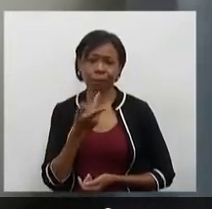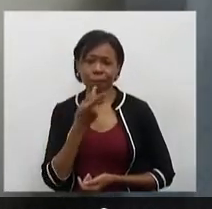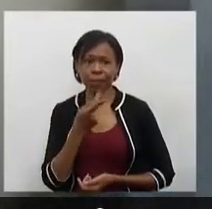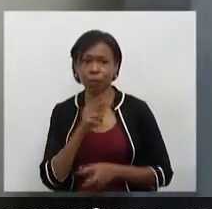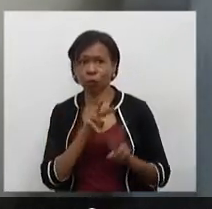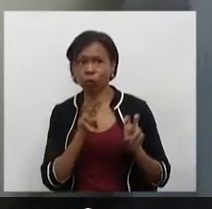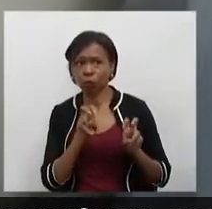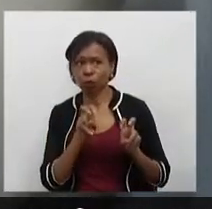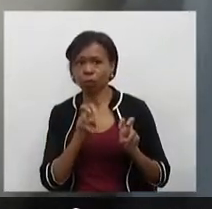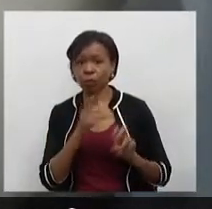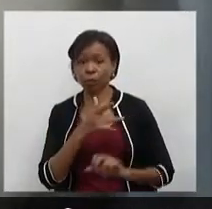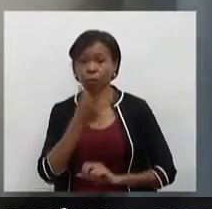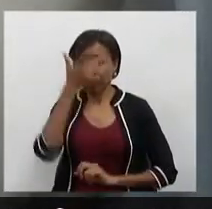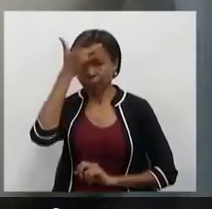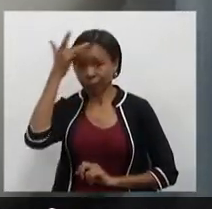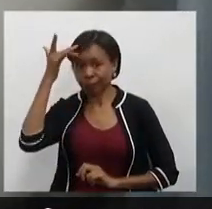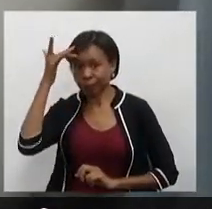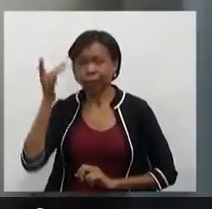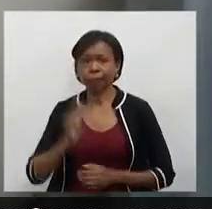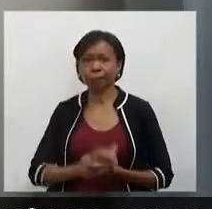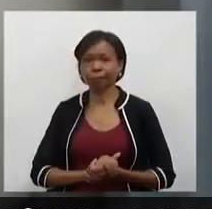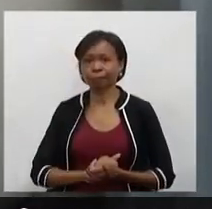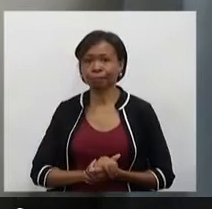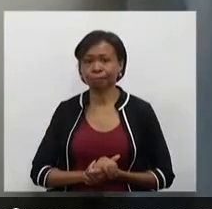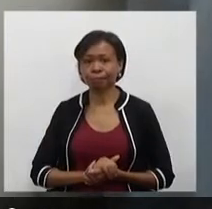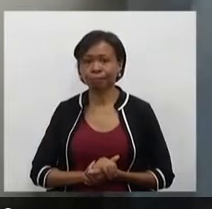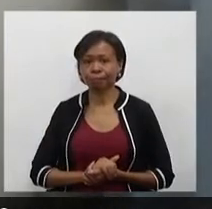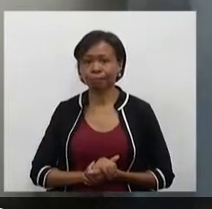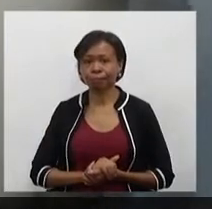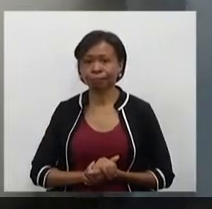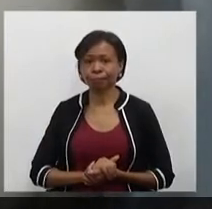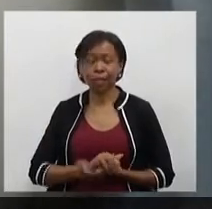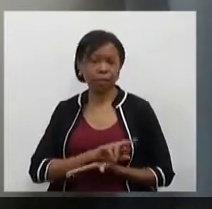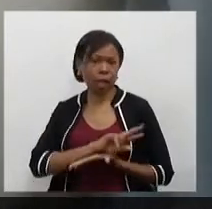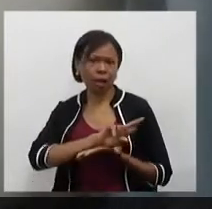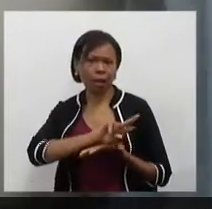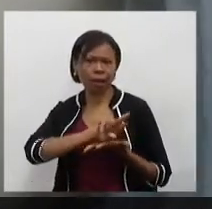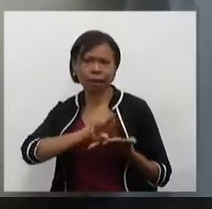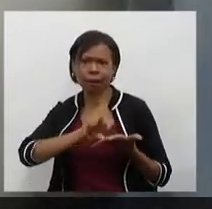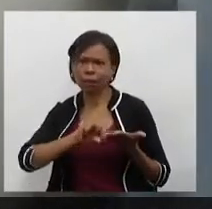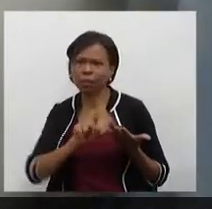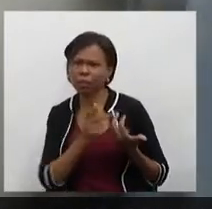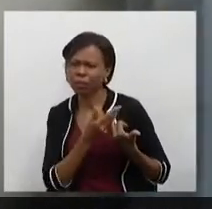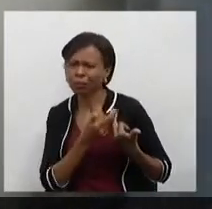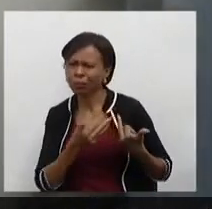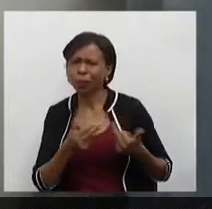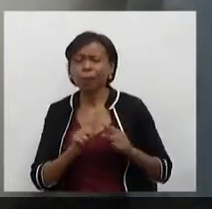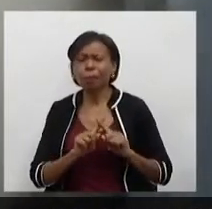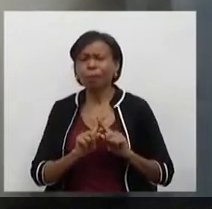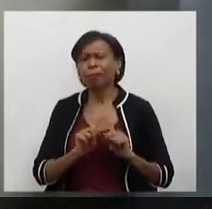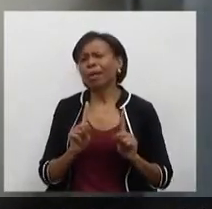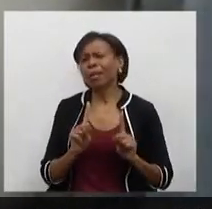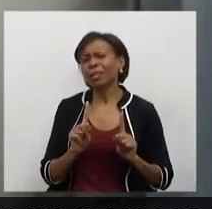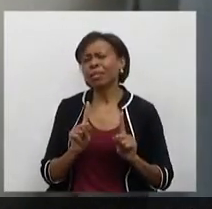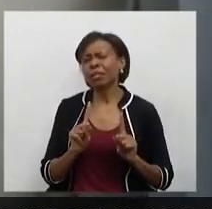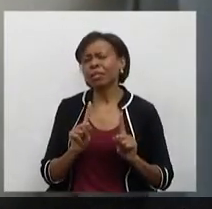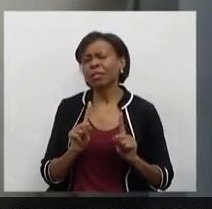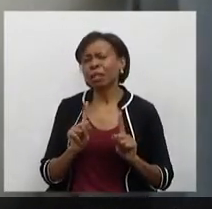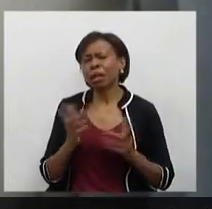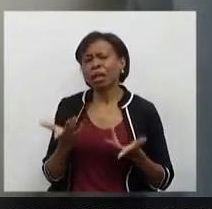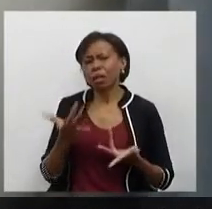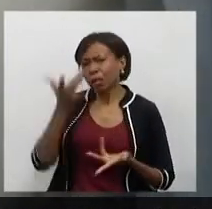questão da imunização, eu não pego, eu transito, eu socializo, Mas e a saúde mental?